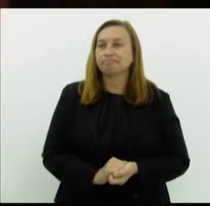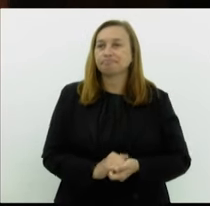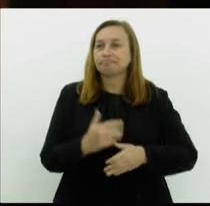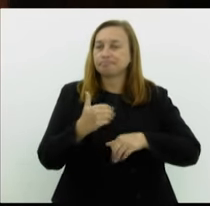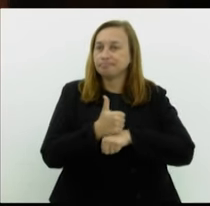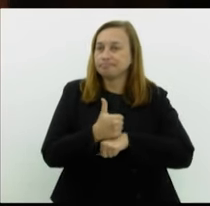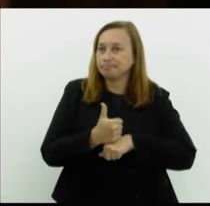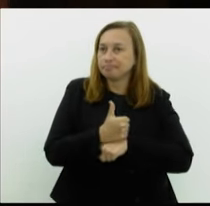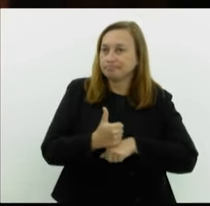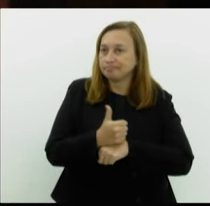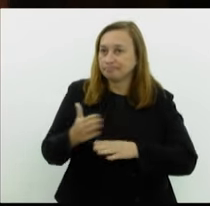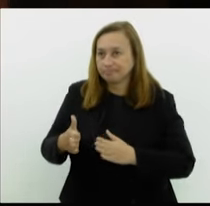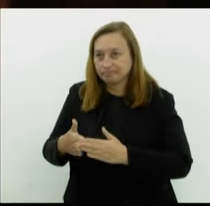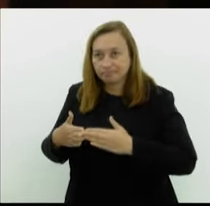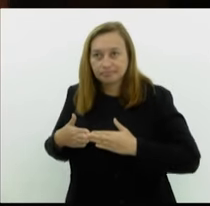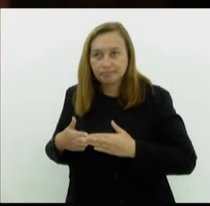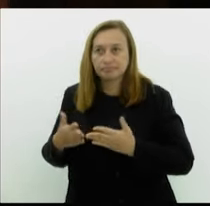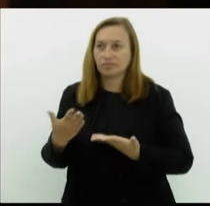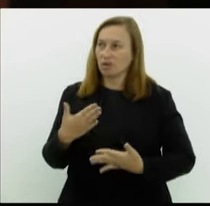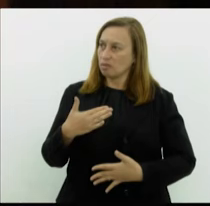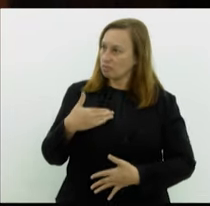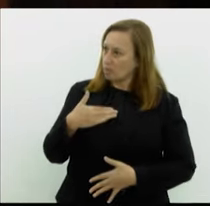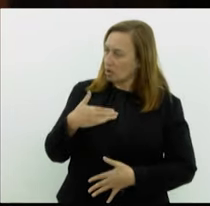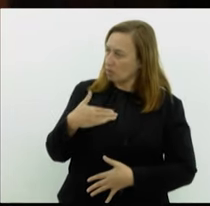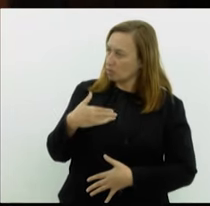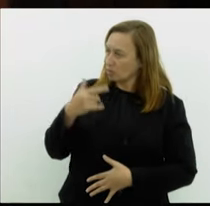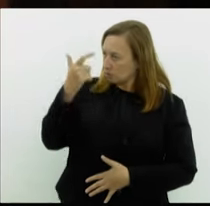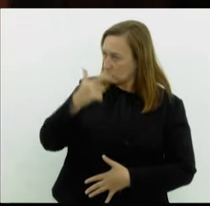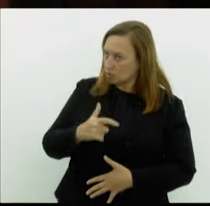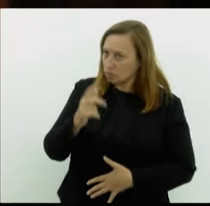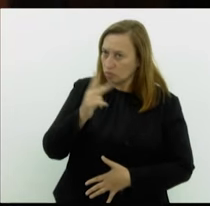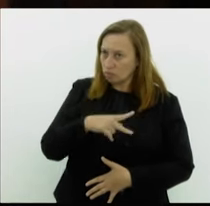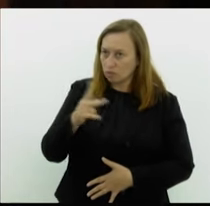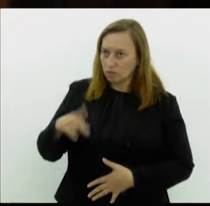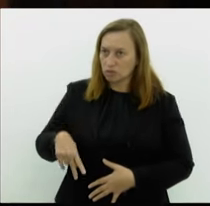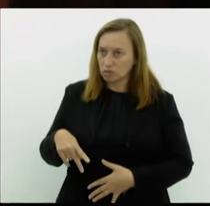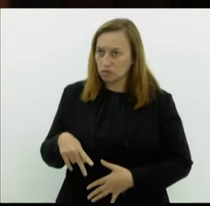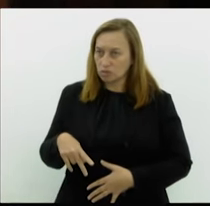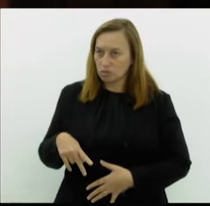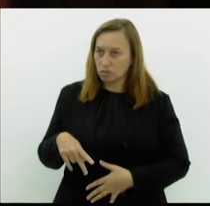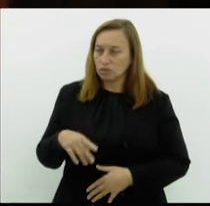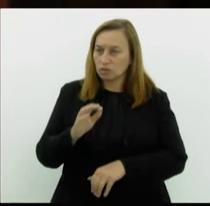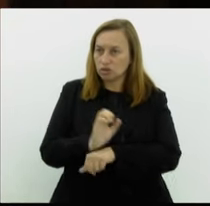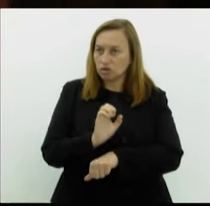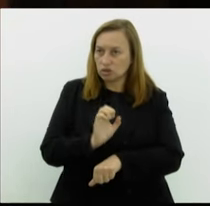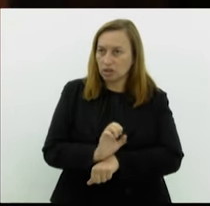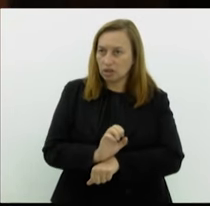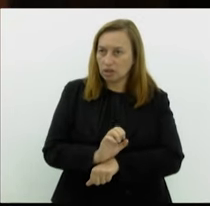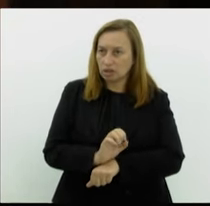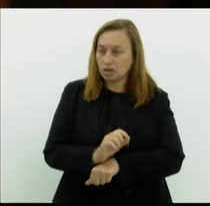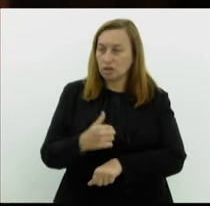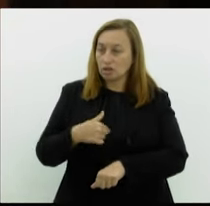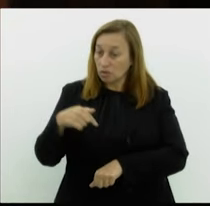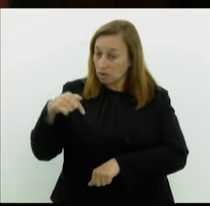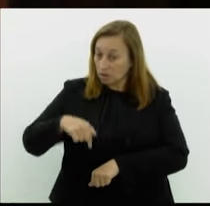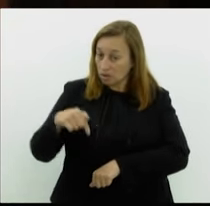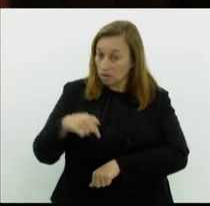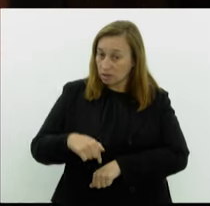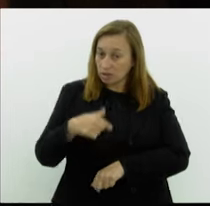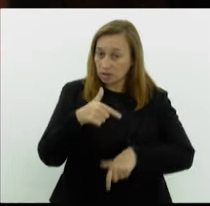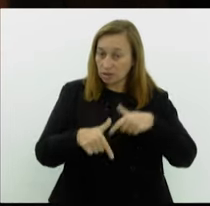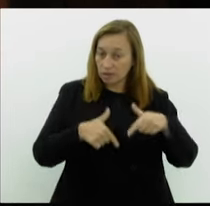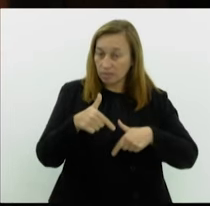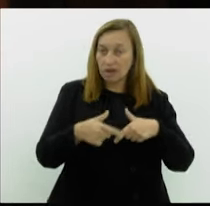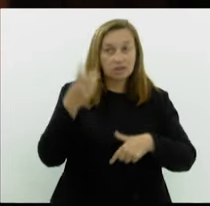estão licenciados, né, como é o meu caso, que sou profissional da rede de educação, que estou licenciado porque estou exercendo o mandato de deputado. E não é uma